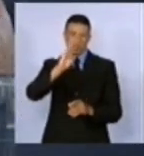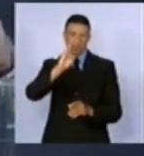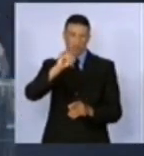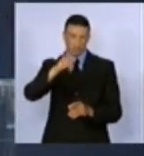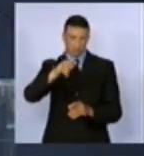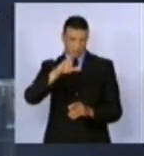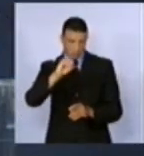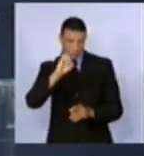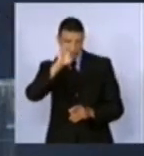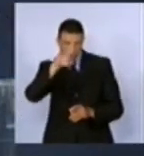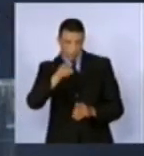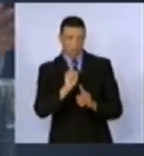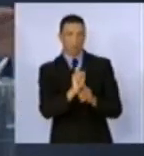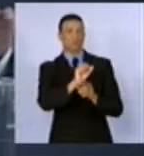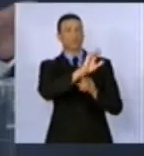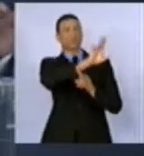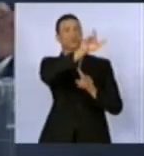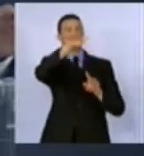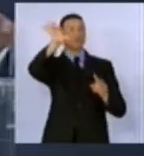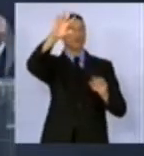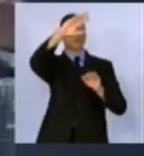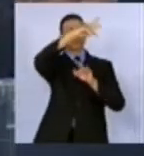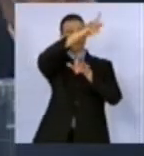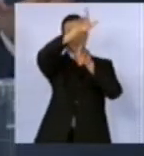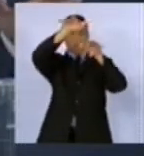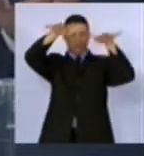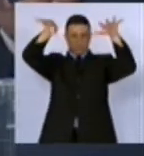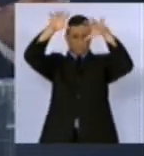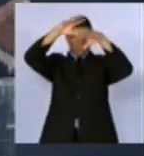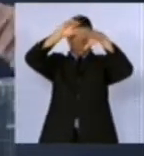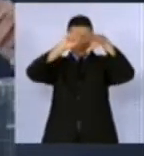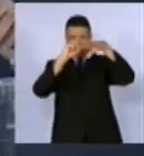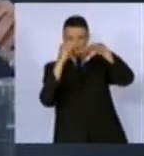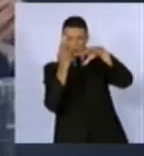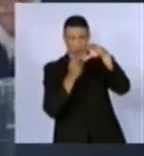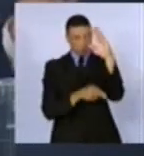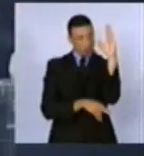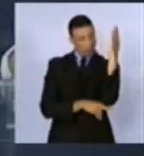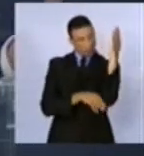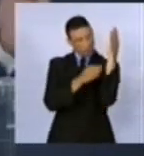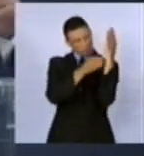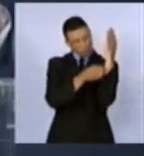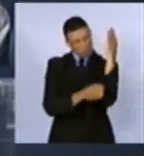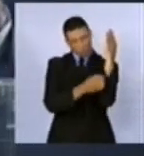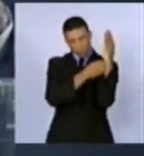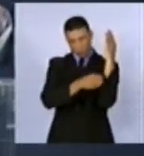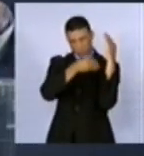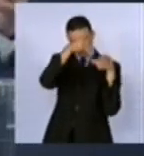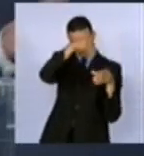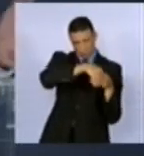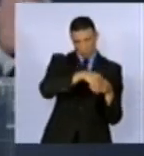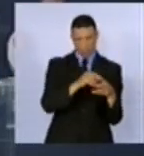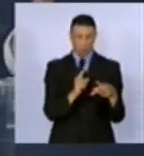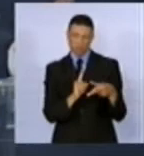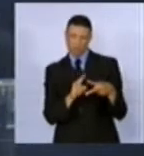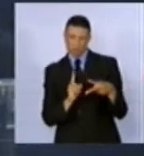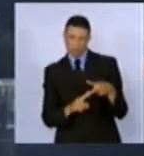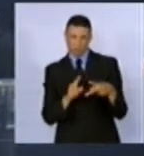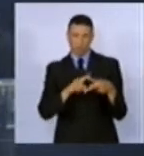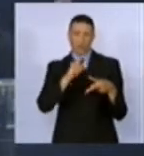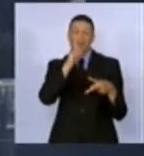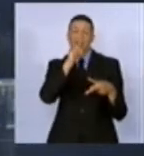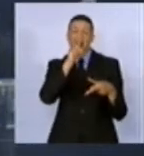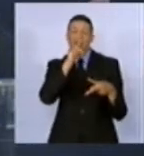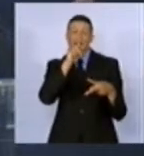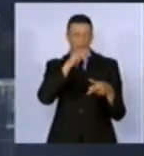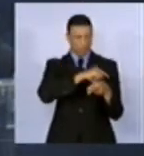biomassa da cana eu só por curiosidade toda a planta mais ou menos metade a água e metade do que